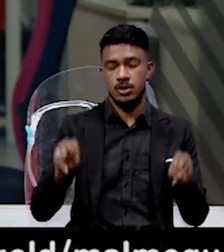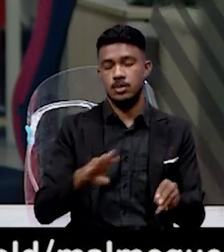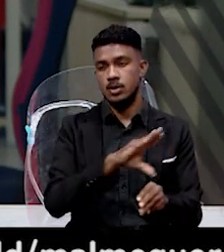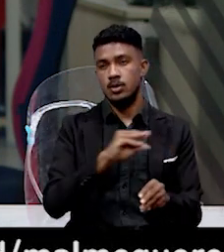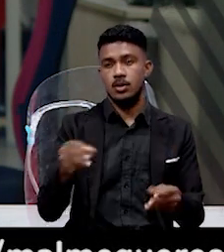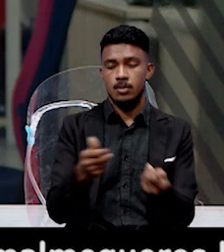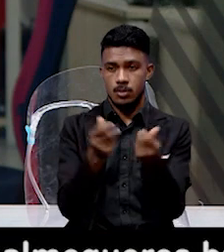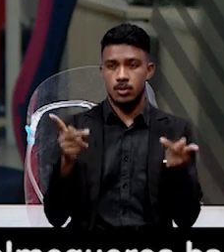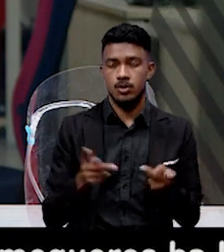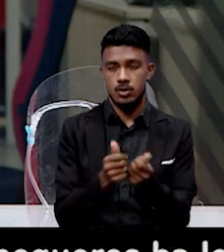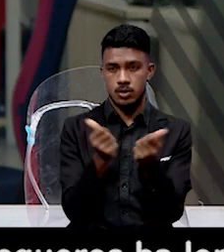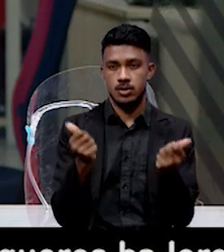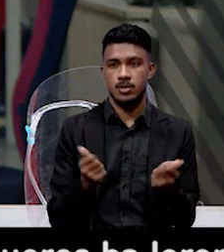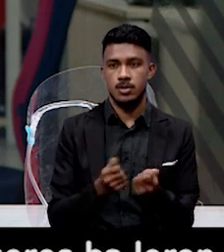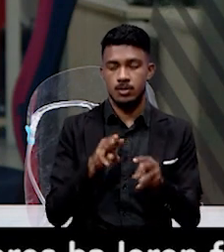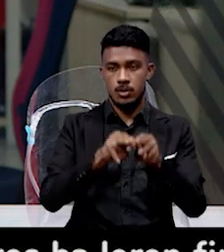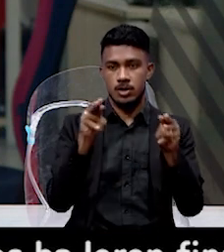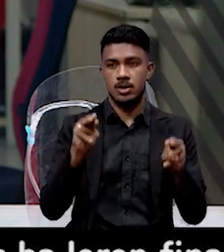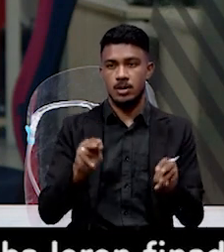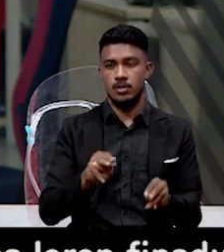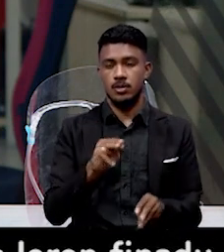a município de Díli.